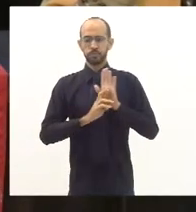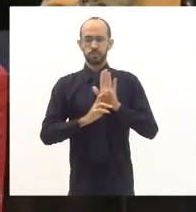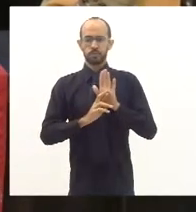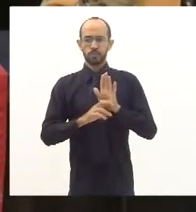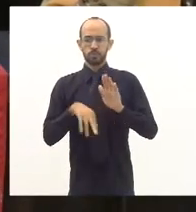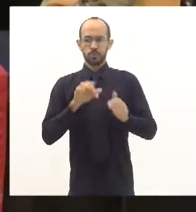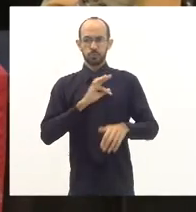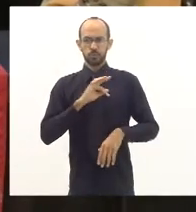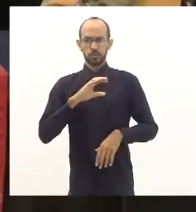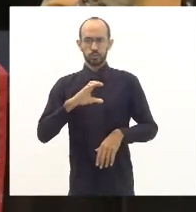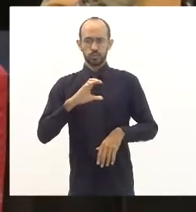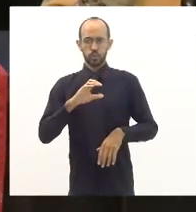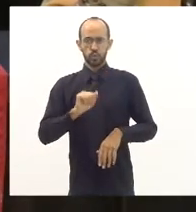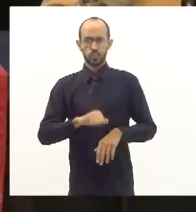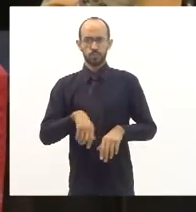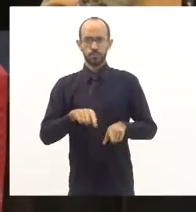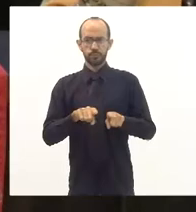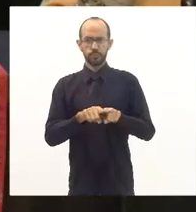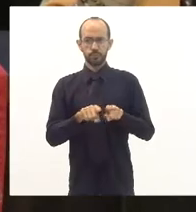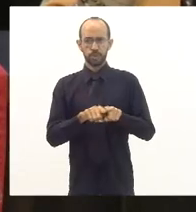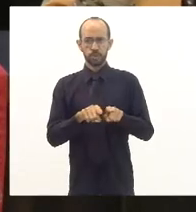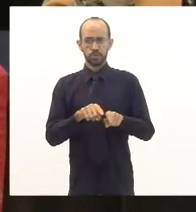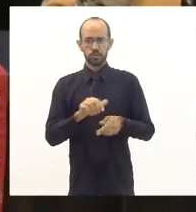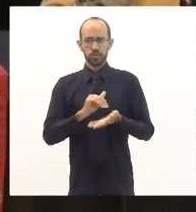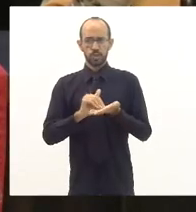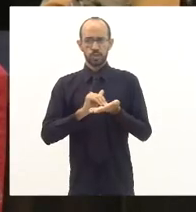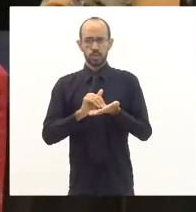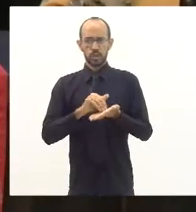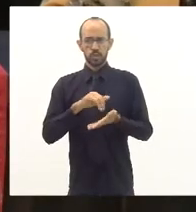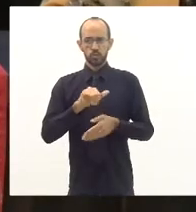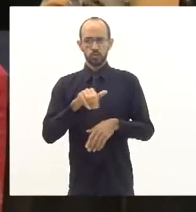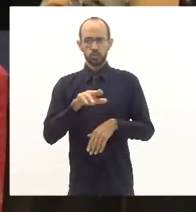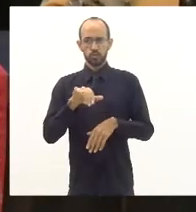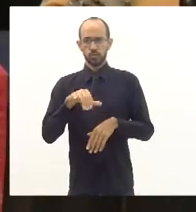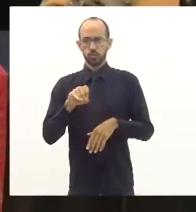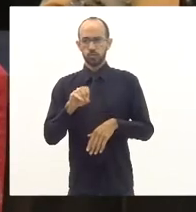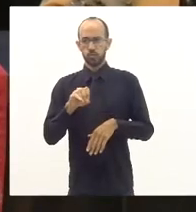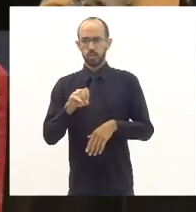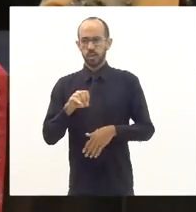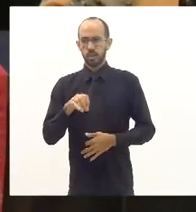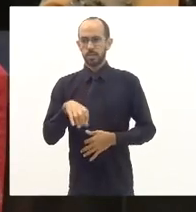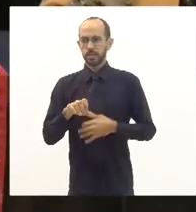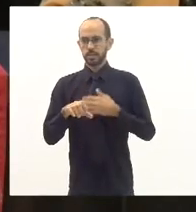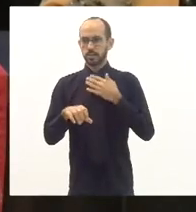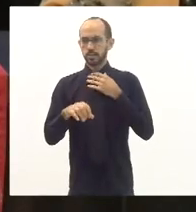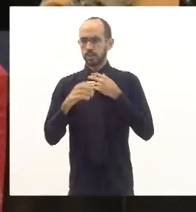o secretário Júlio Saraiva. Ah, faltou a...